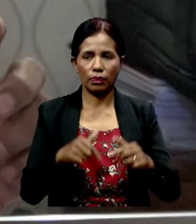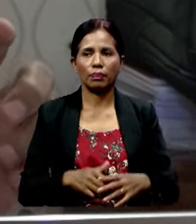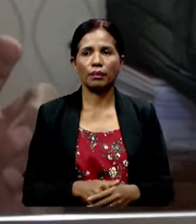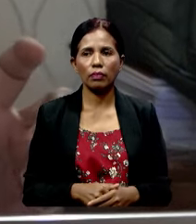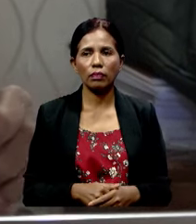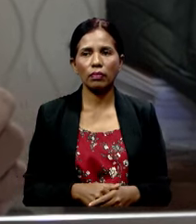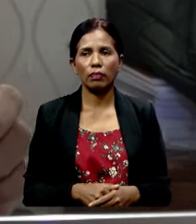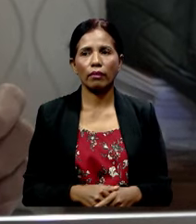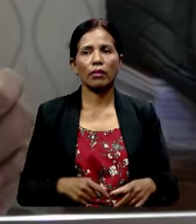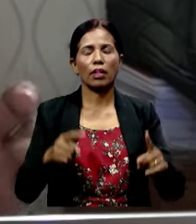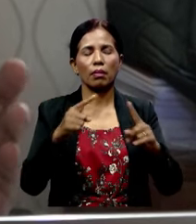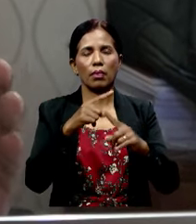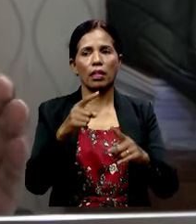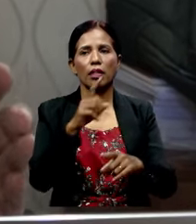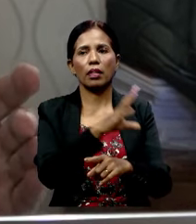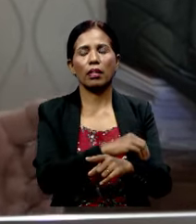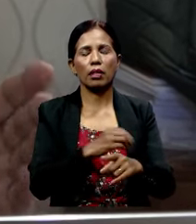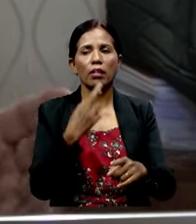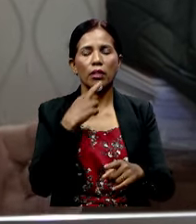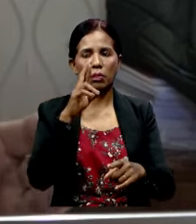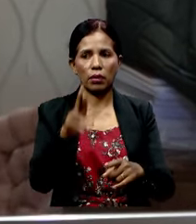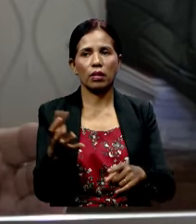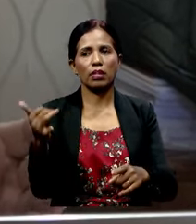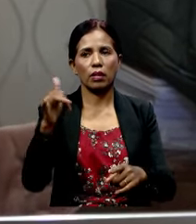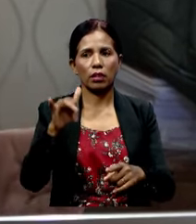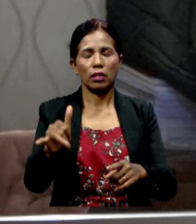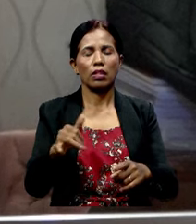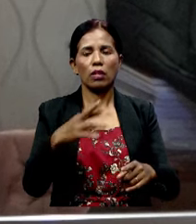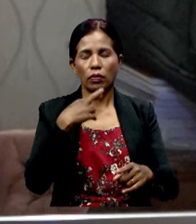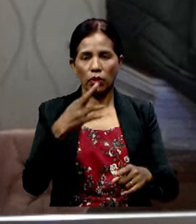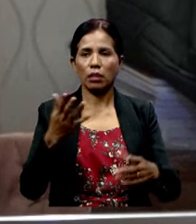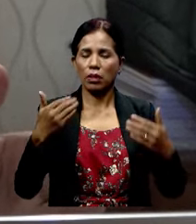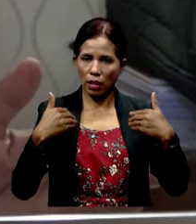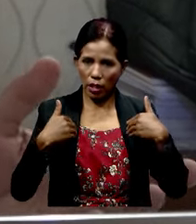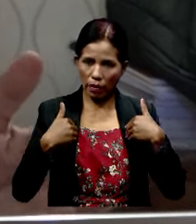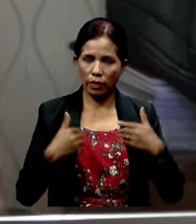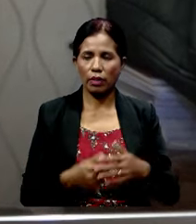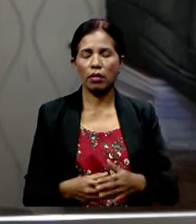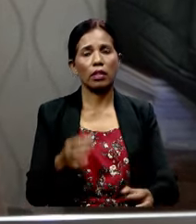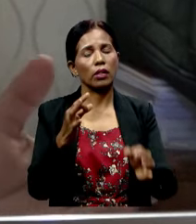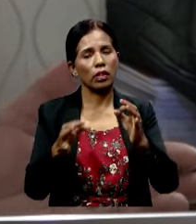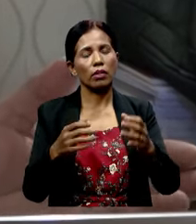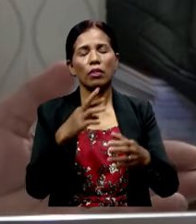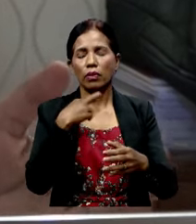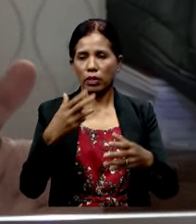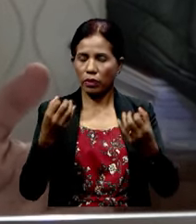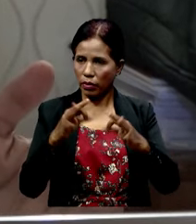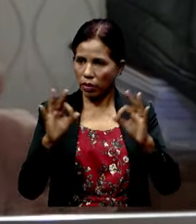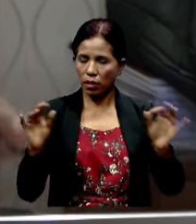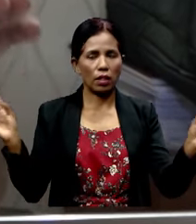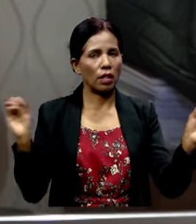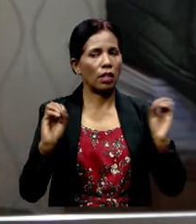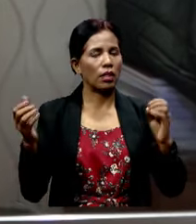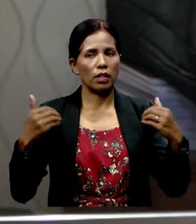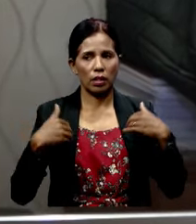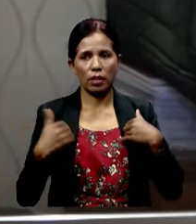ne ba iha periodu ba ho de responde ba sira ne stok na be maka se iha ne quando stok ne ho to na mak ne na lai ta na ni